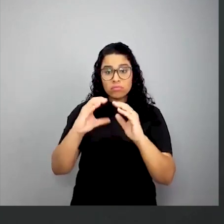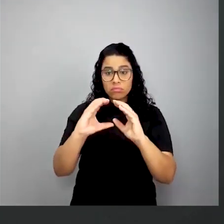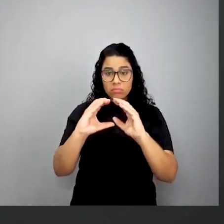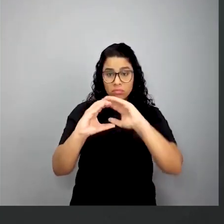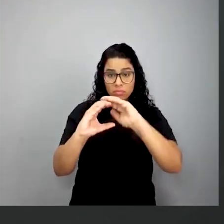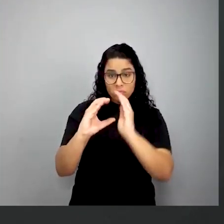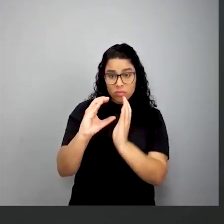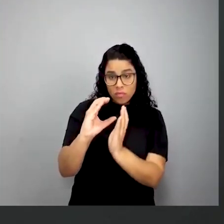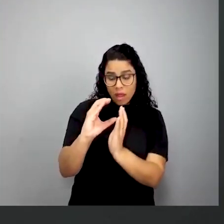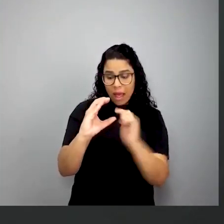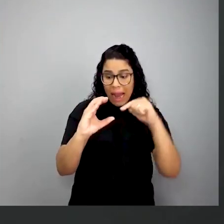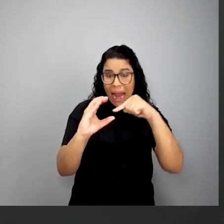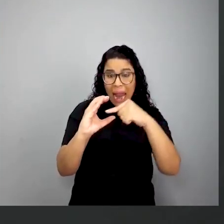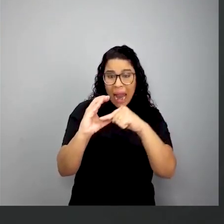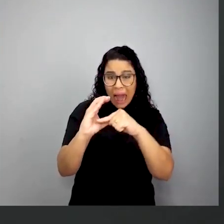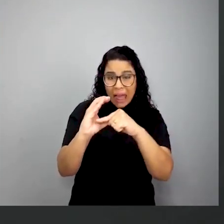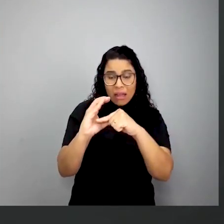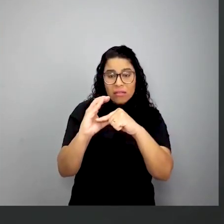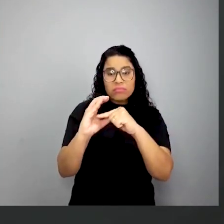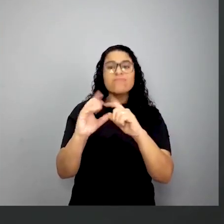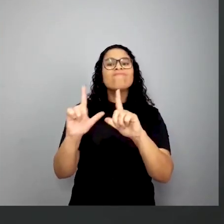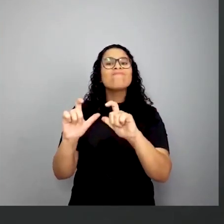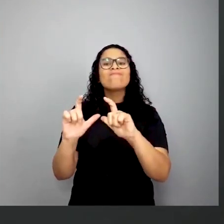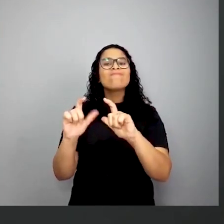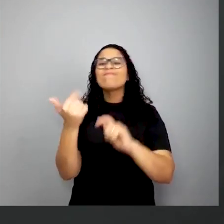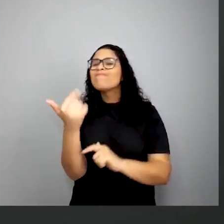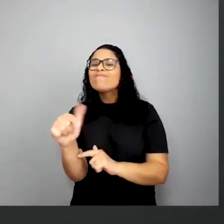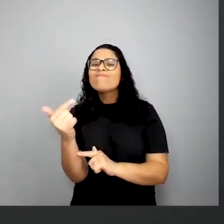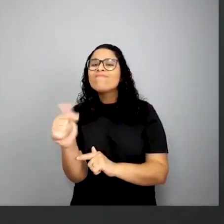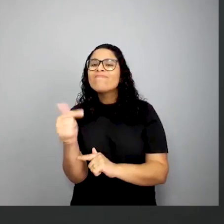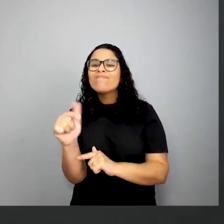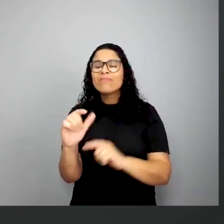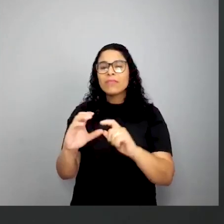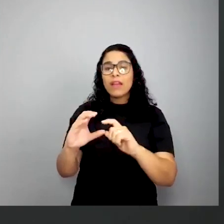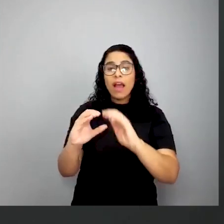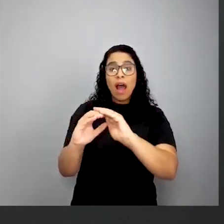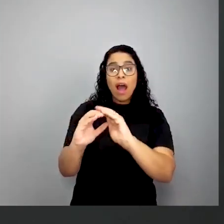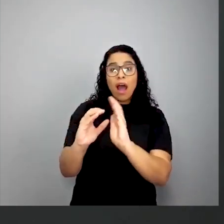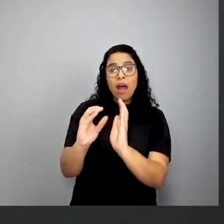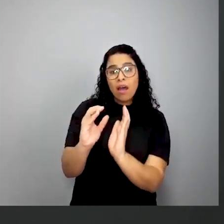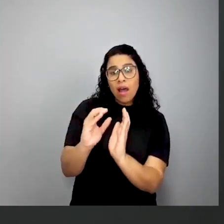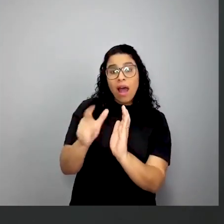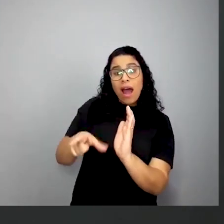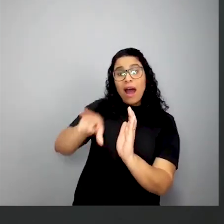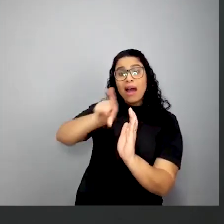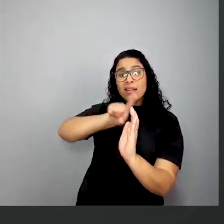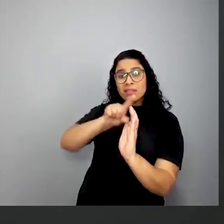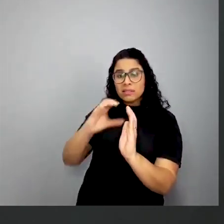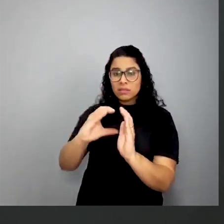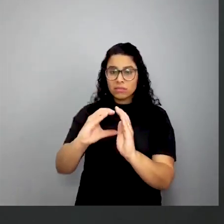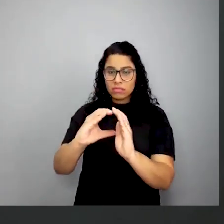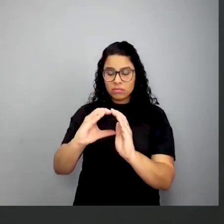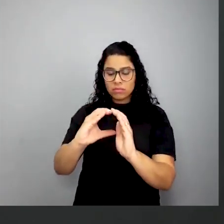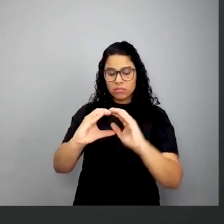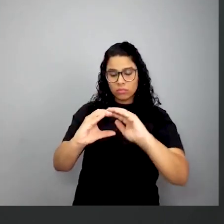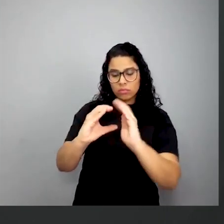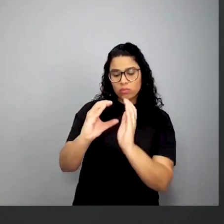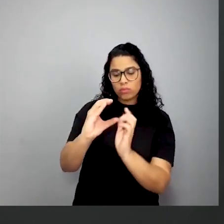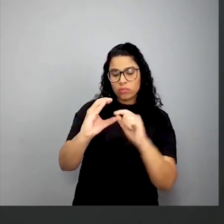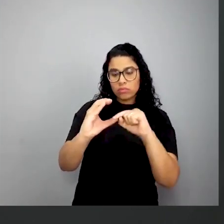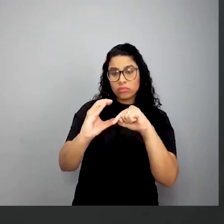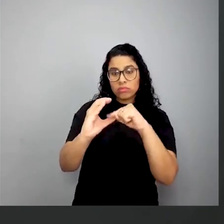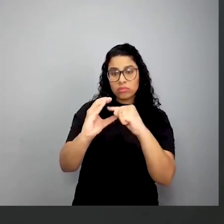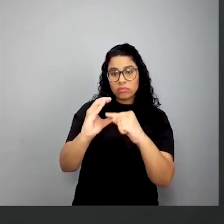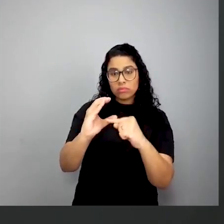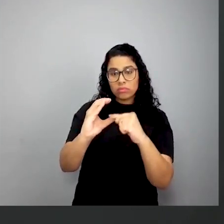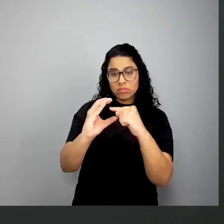formada antes. Então ele tem uma imagem? Tem uma imagem, mas uma imagem não nítida, é embaçado. Então ele olha de longe, tudo